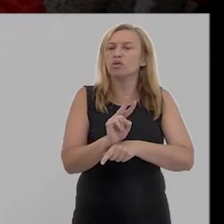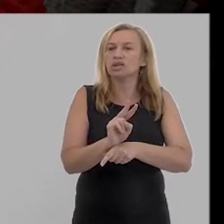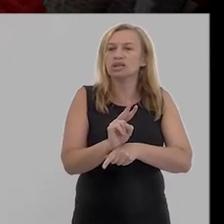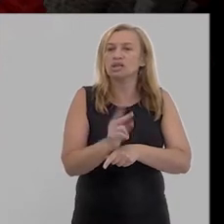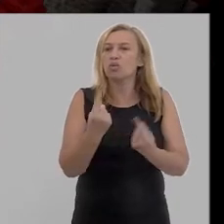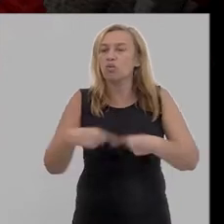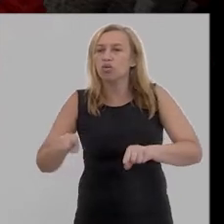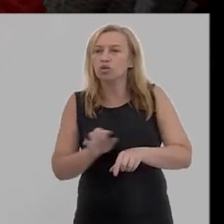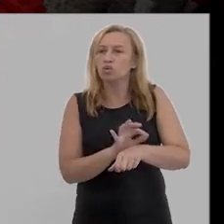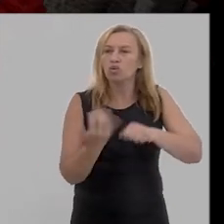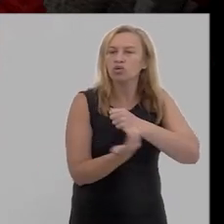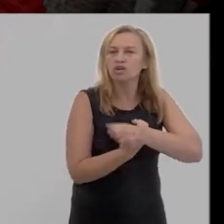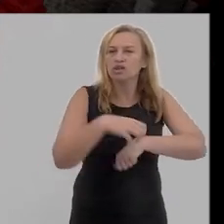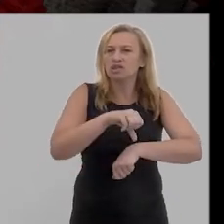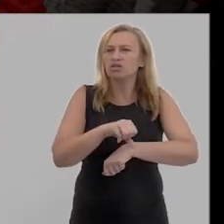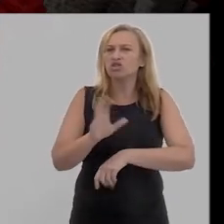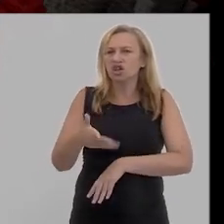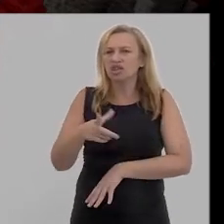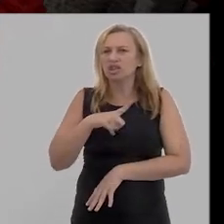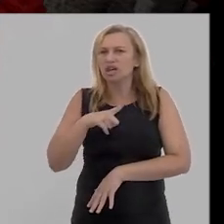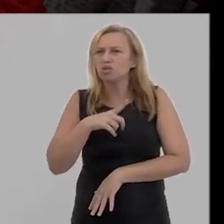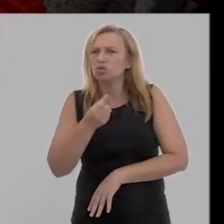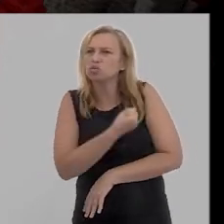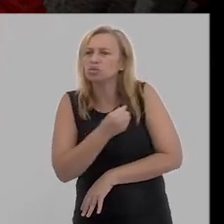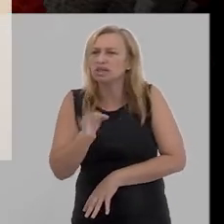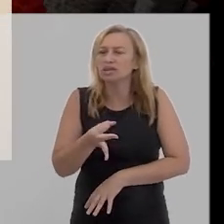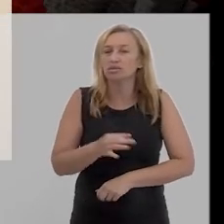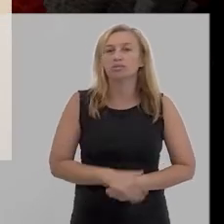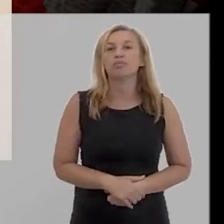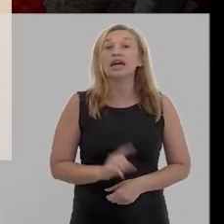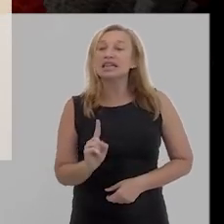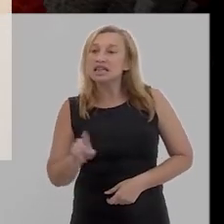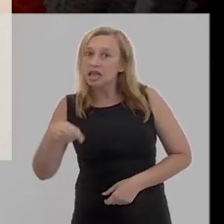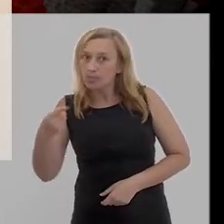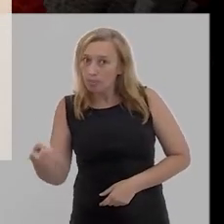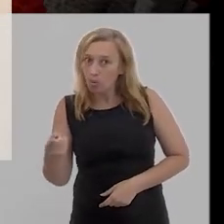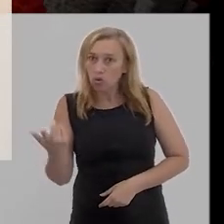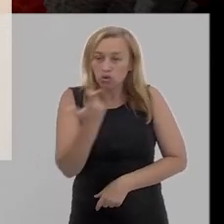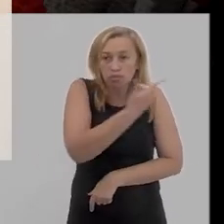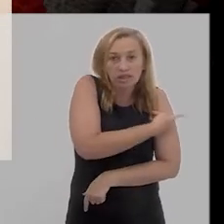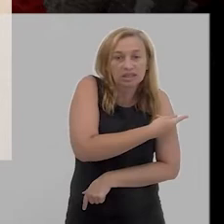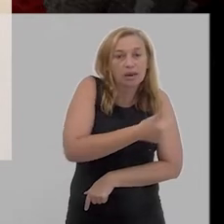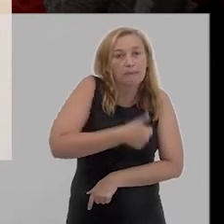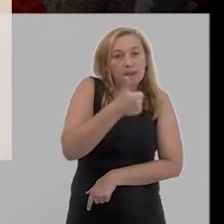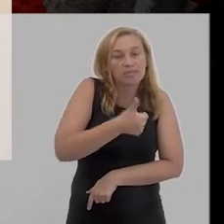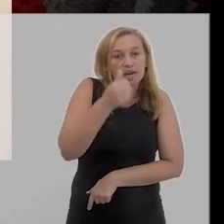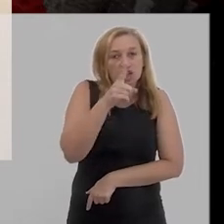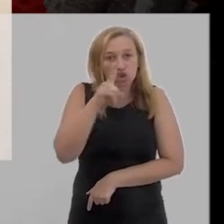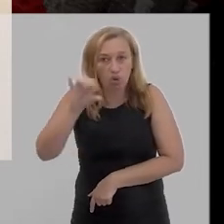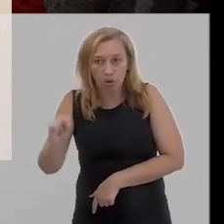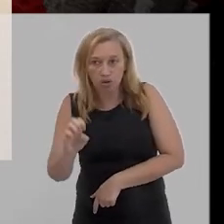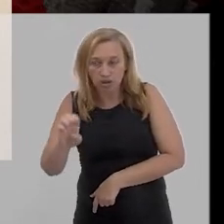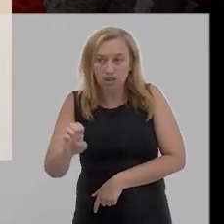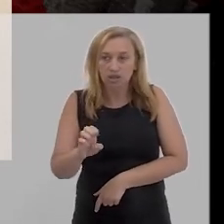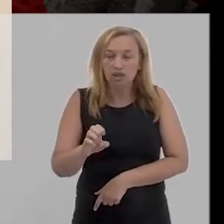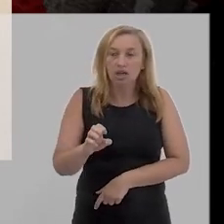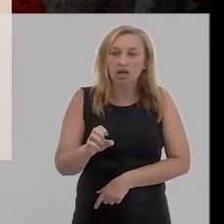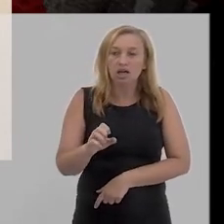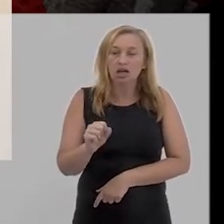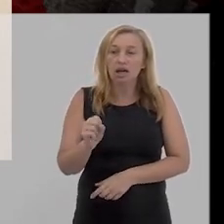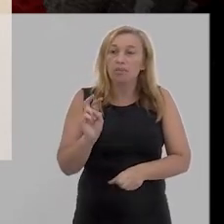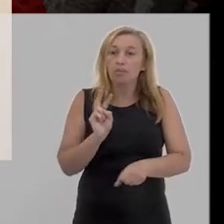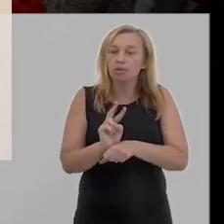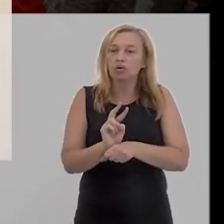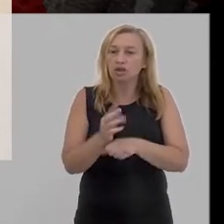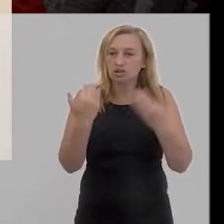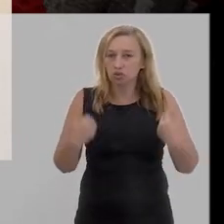a Covid-19? Já tem essa estimativa? Sim, depois de aplicação de uma dose, o título de anticorpo